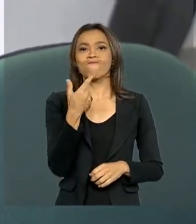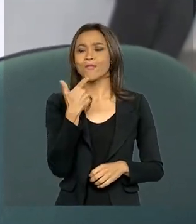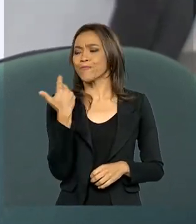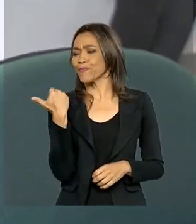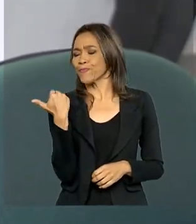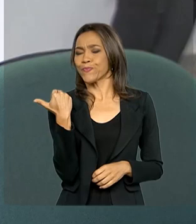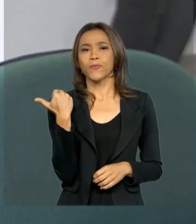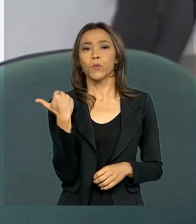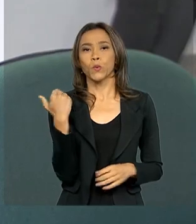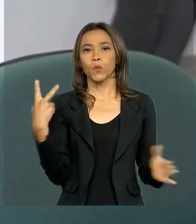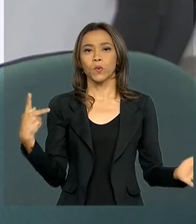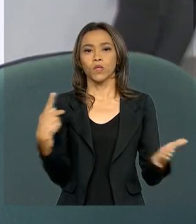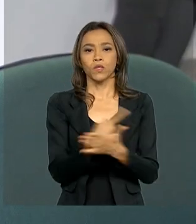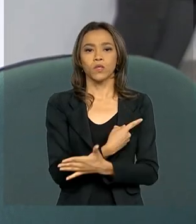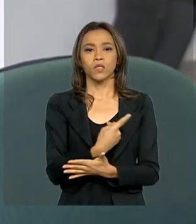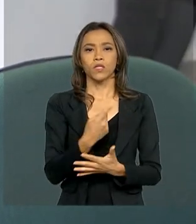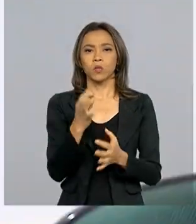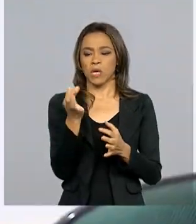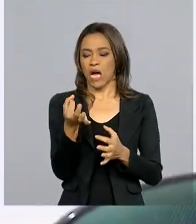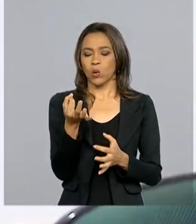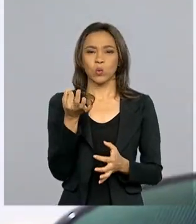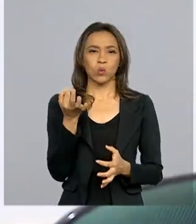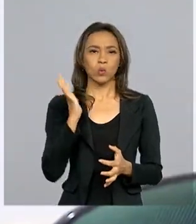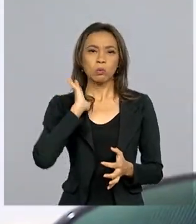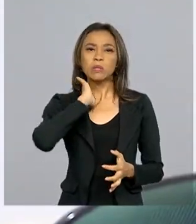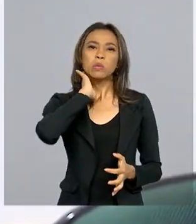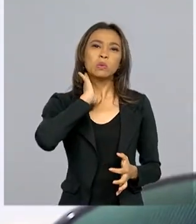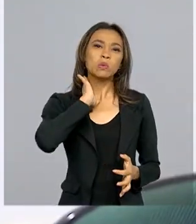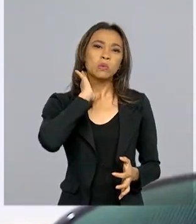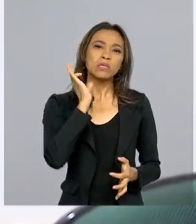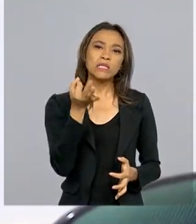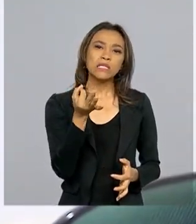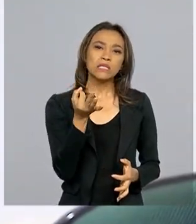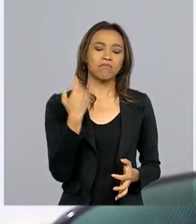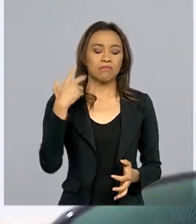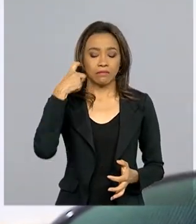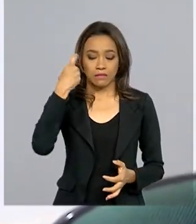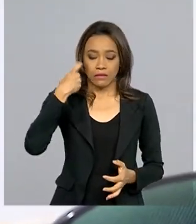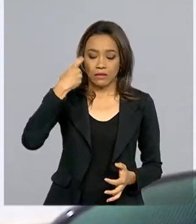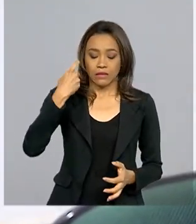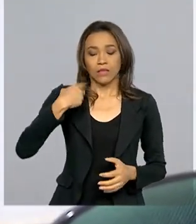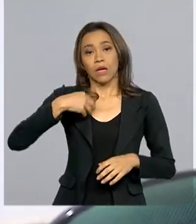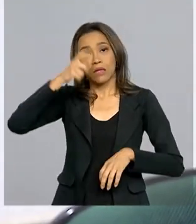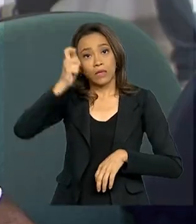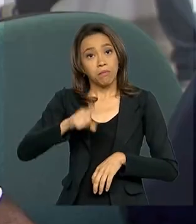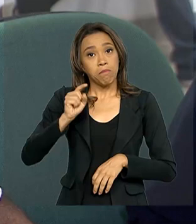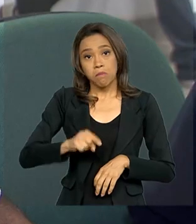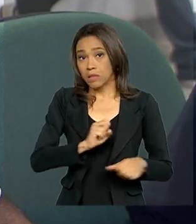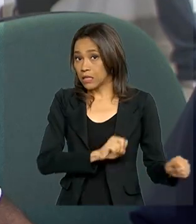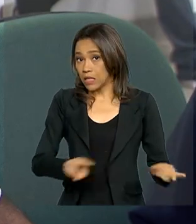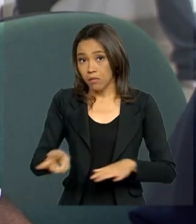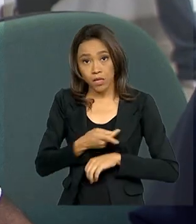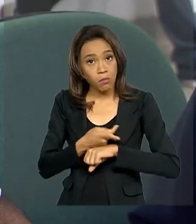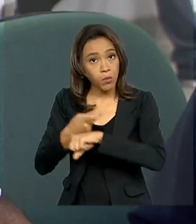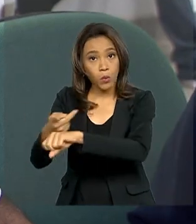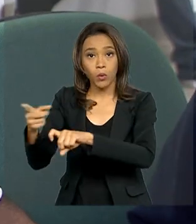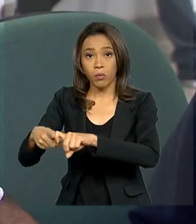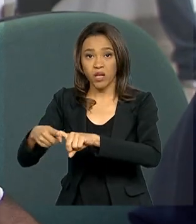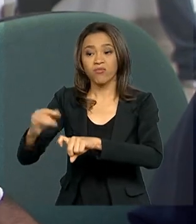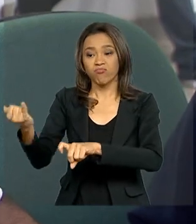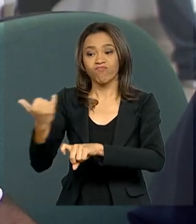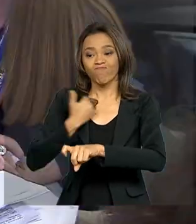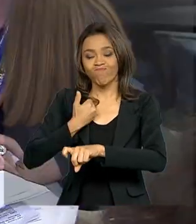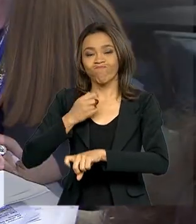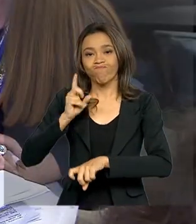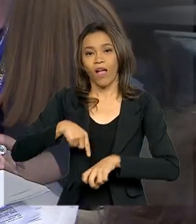um caroço no pescoço preocupado procurou um médico na mesma semana e recebeu um diagnóstico de